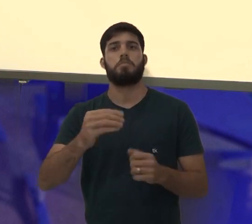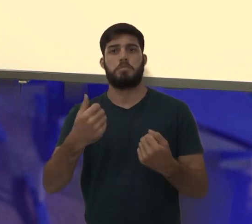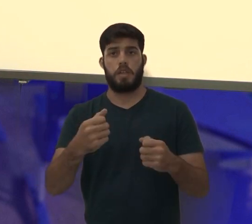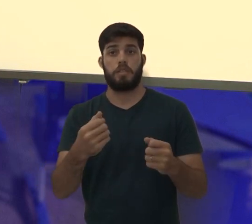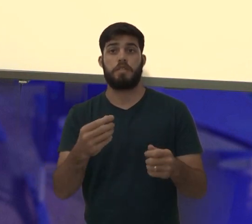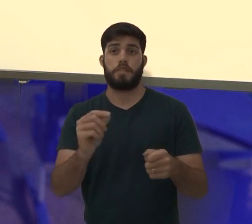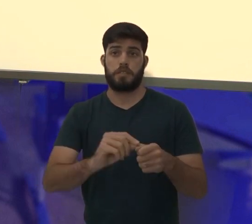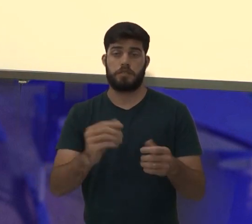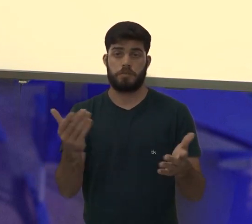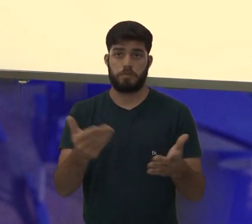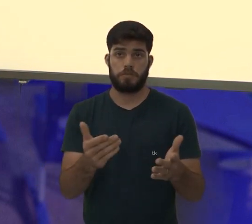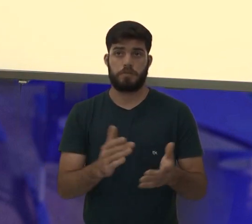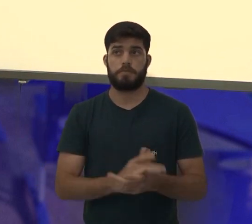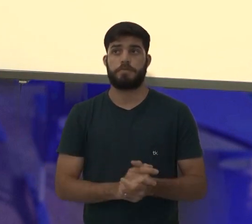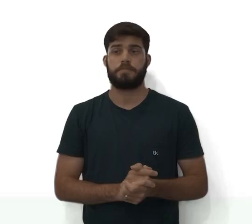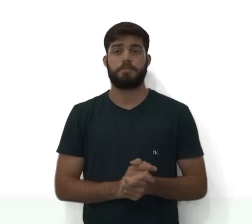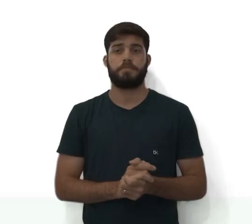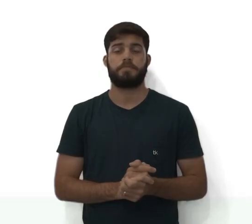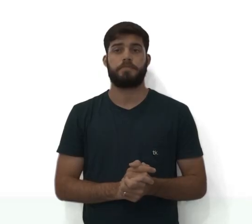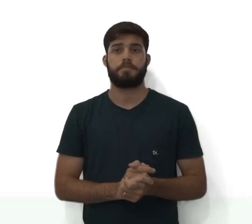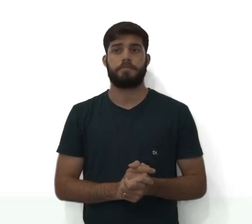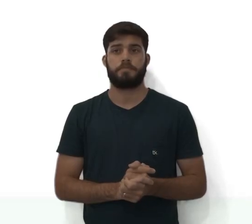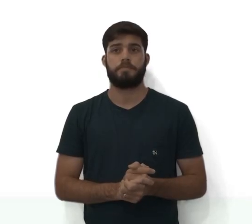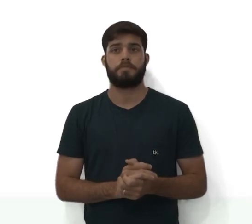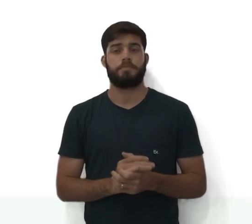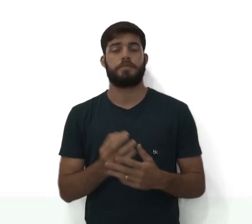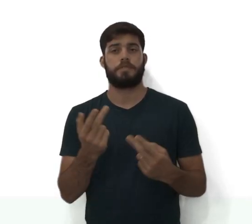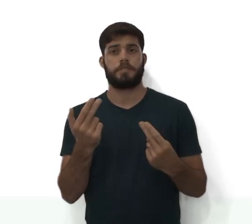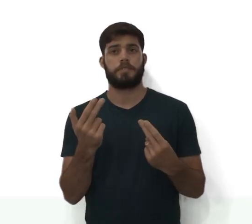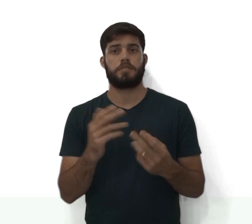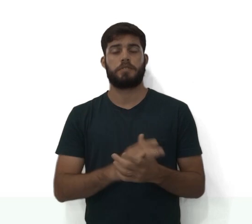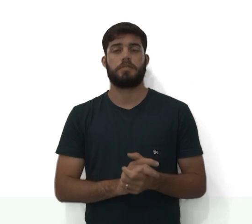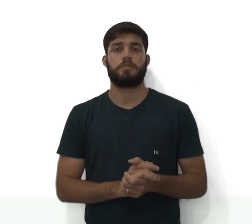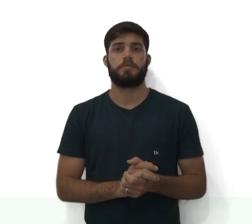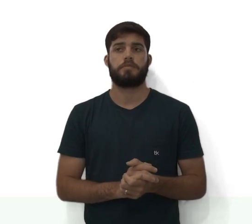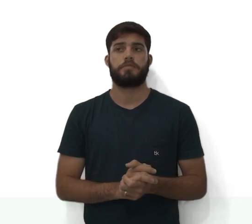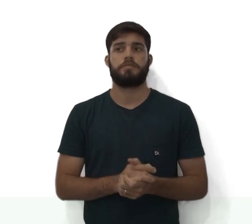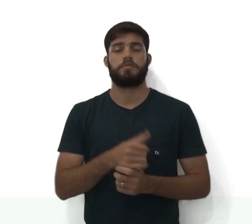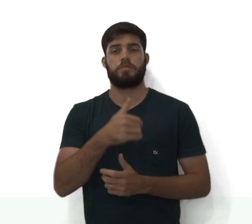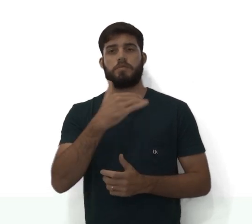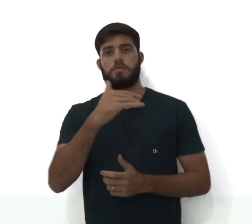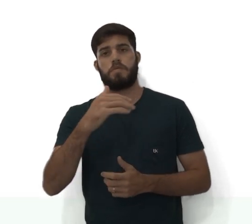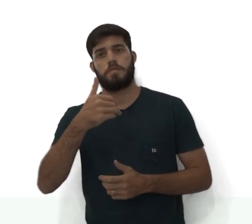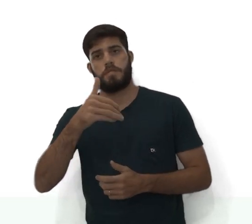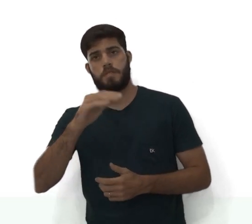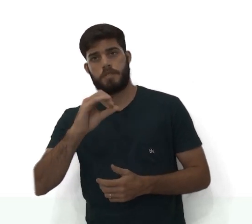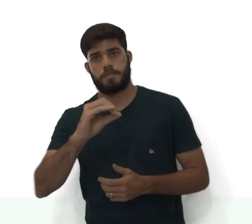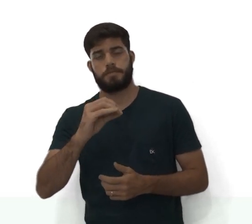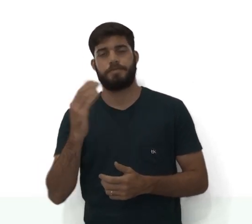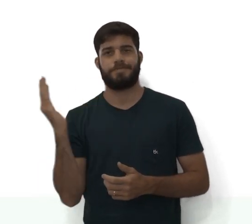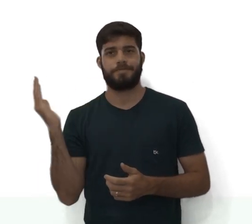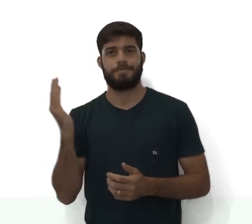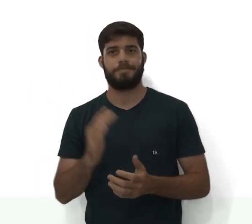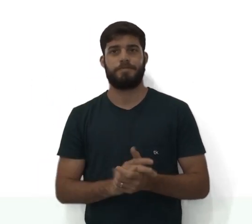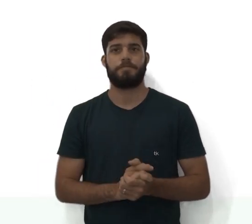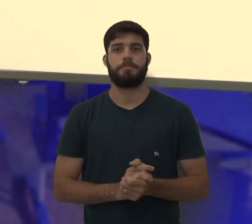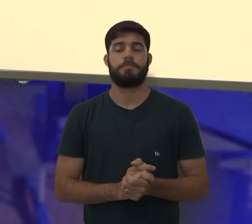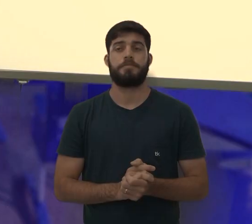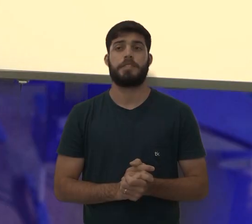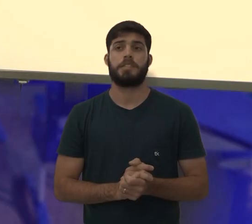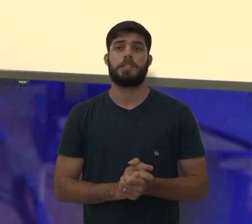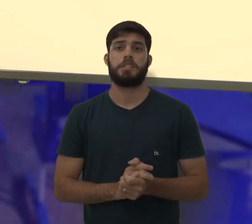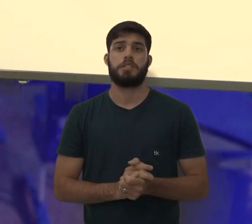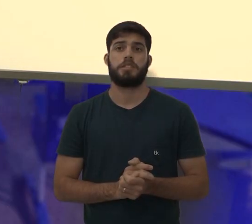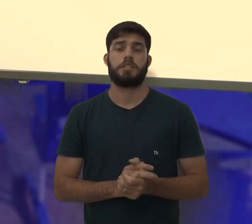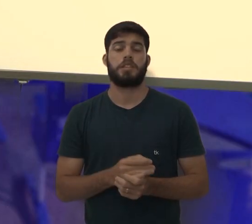terceira questão ia escrever as mesmas respostas, porém na forma de fração. O que já tinha feito com fração